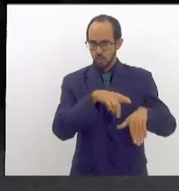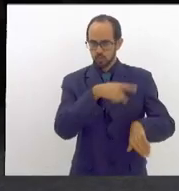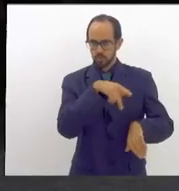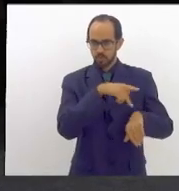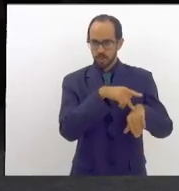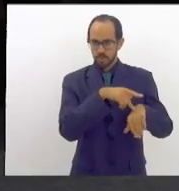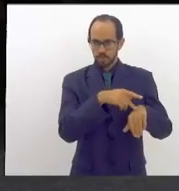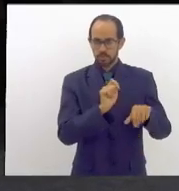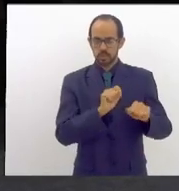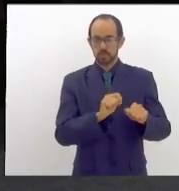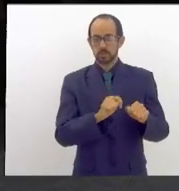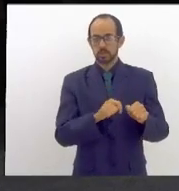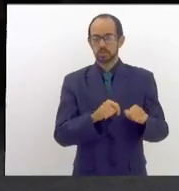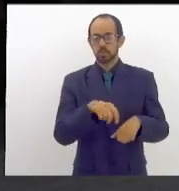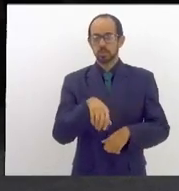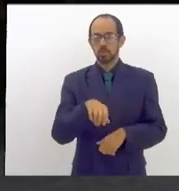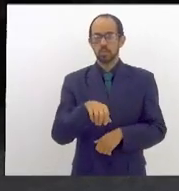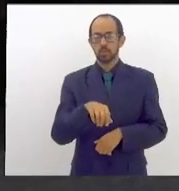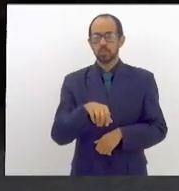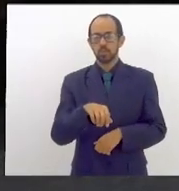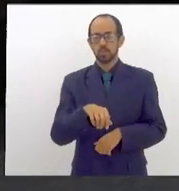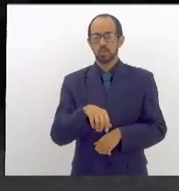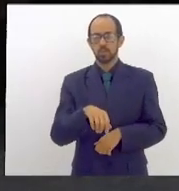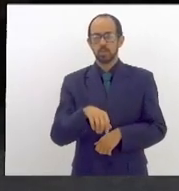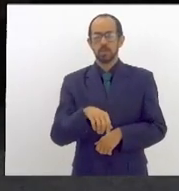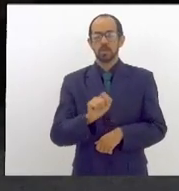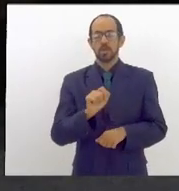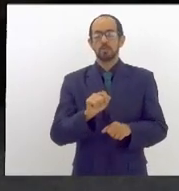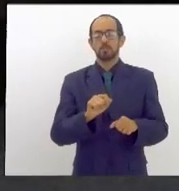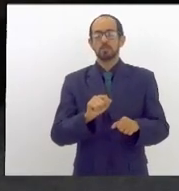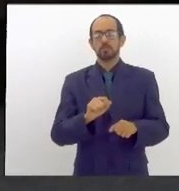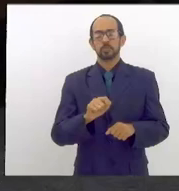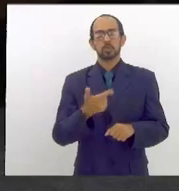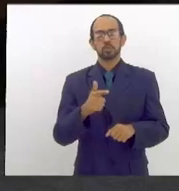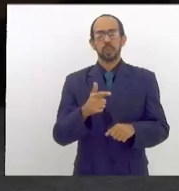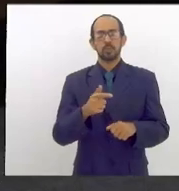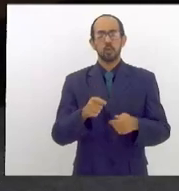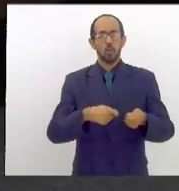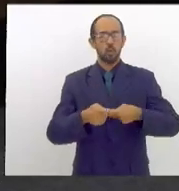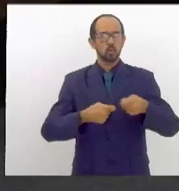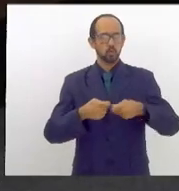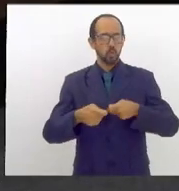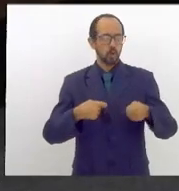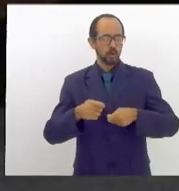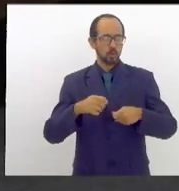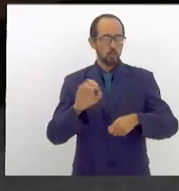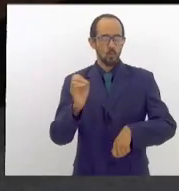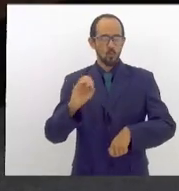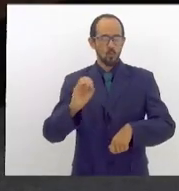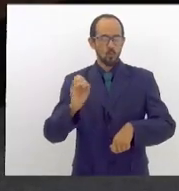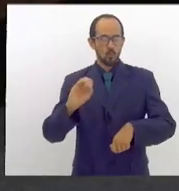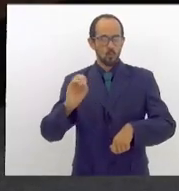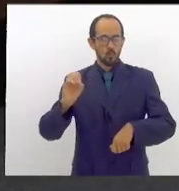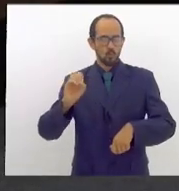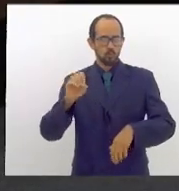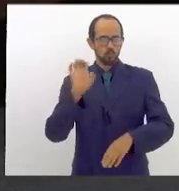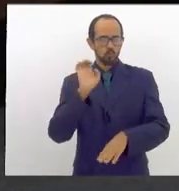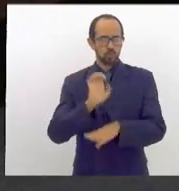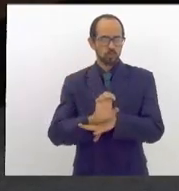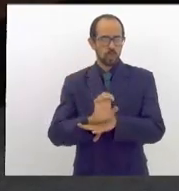mais esperance sem nenhum controle dos órgãos de controles estaduais